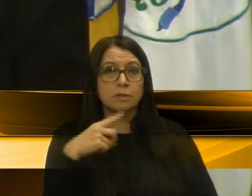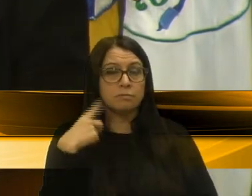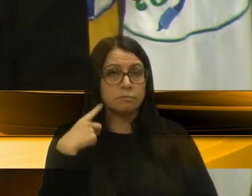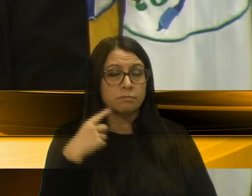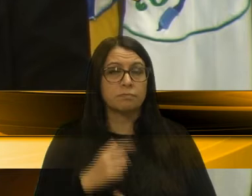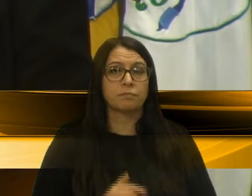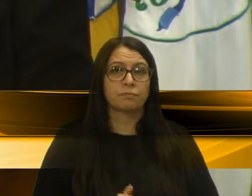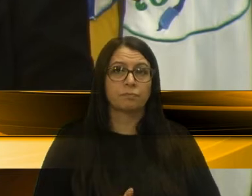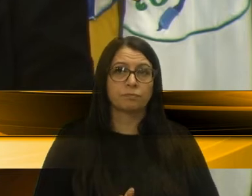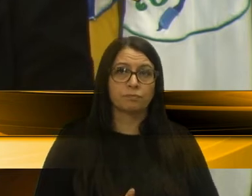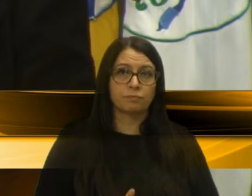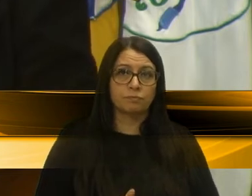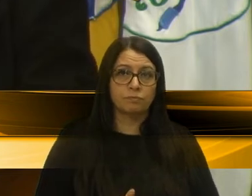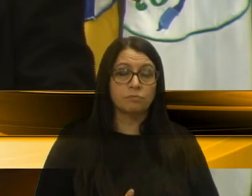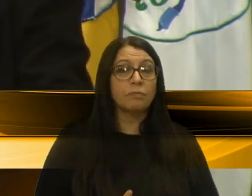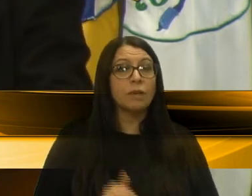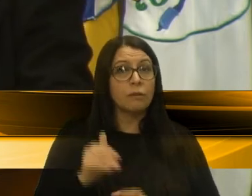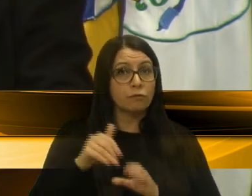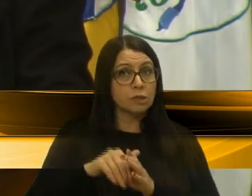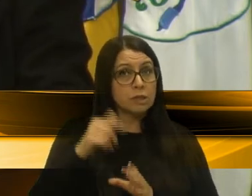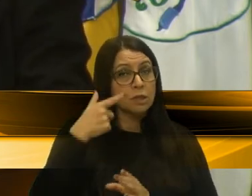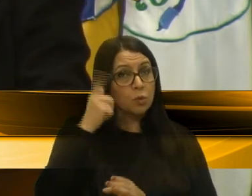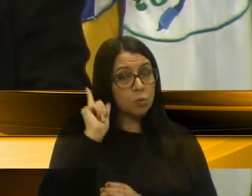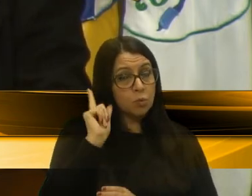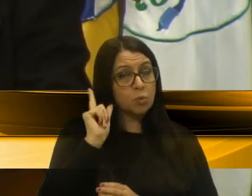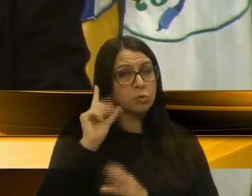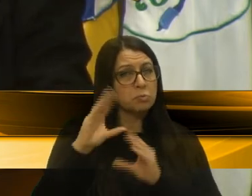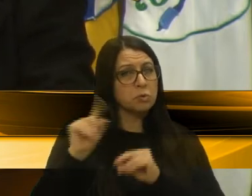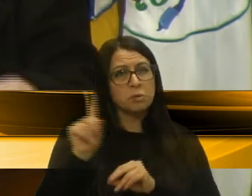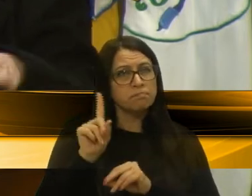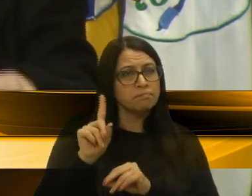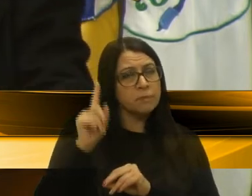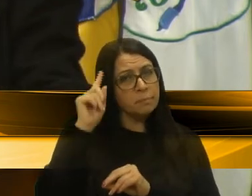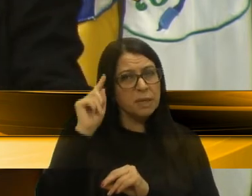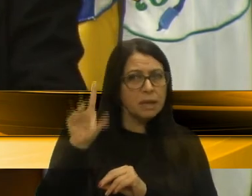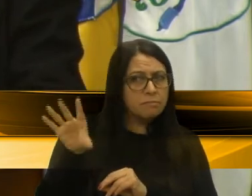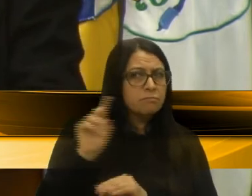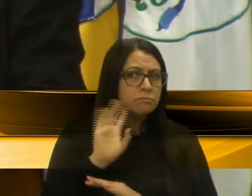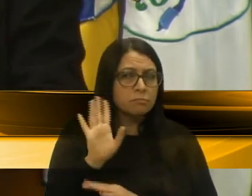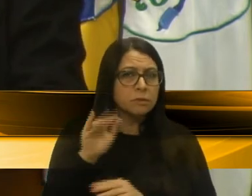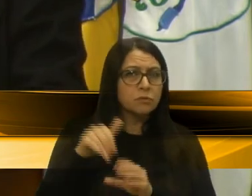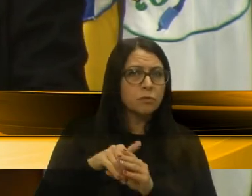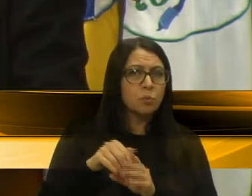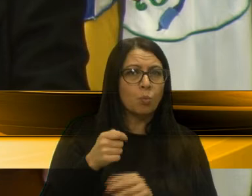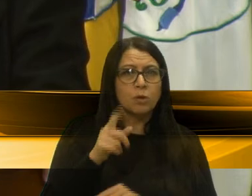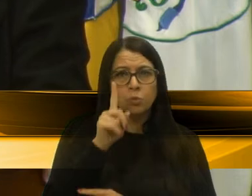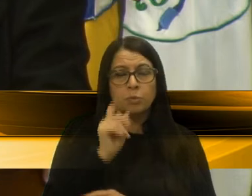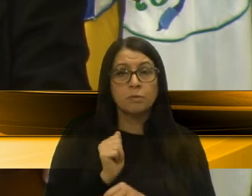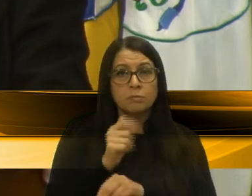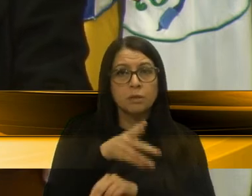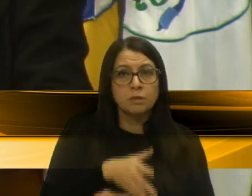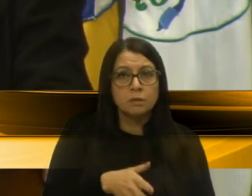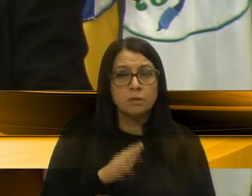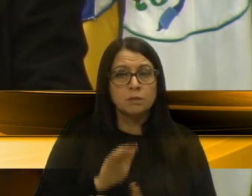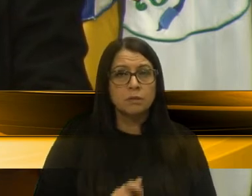deputados. A votação ontem à noite, se eu não me engano, peguei assim meio na corrida, já era quase 1h da manhã, se eu não